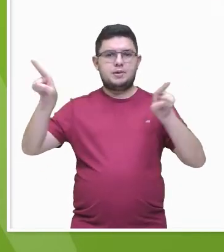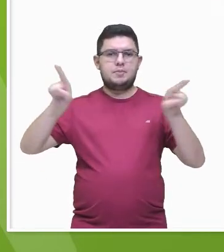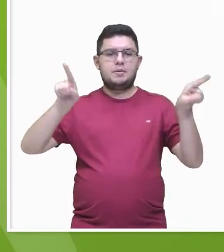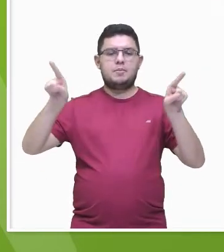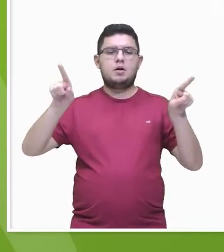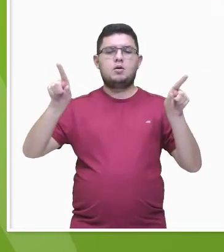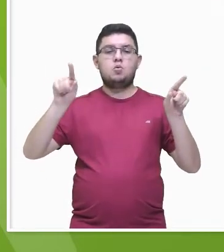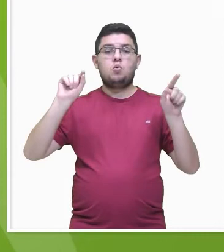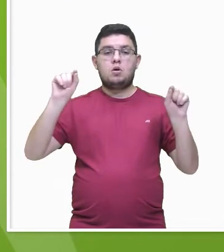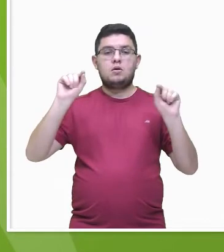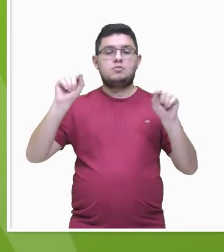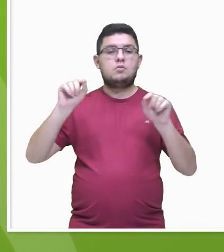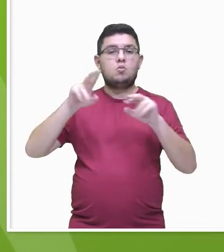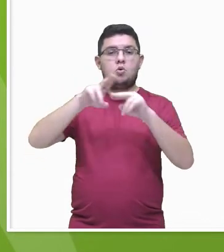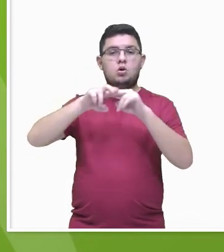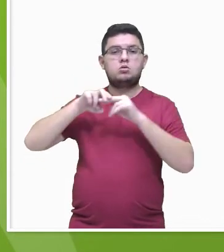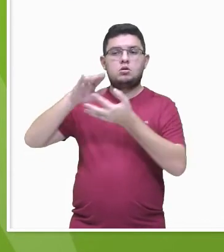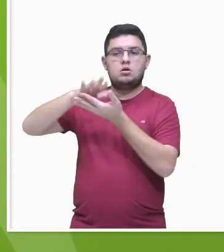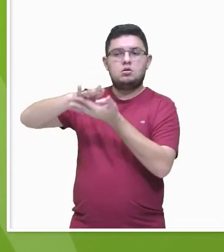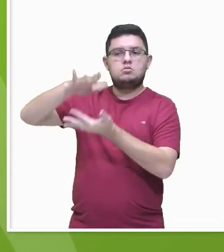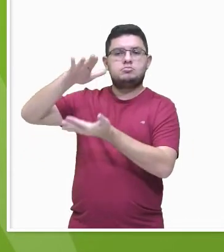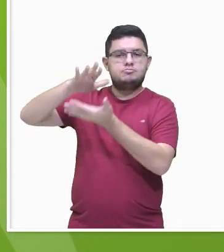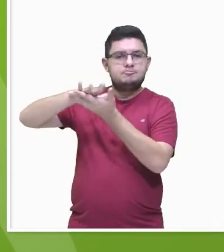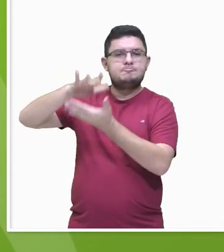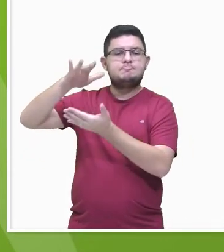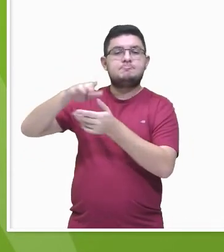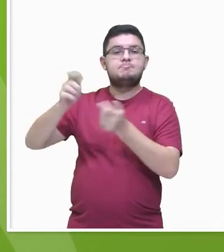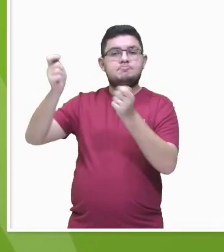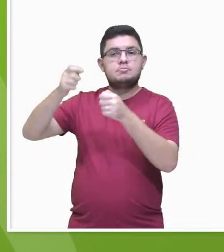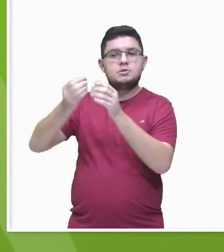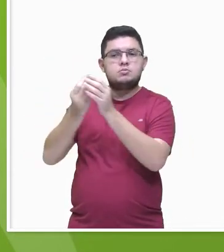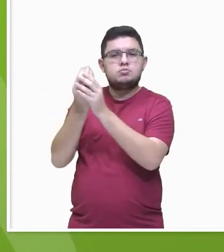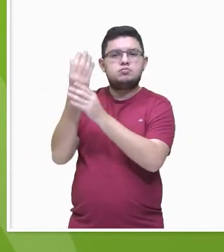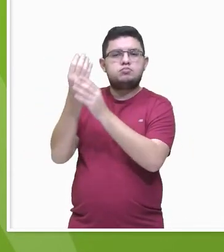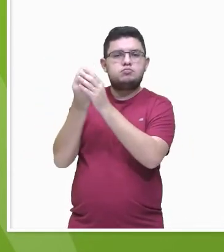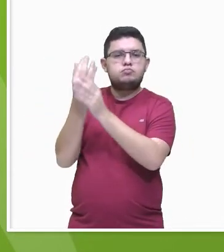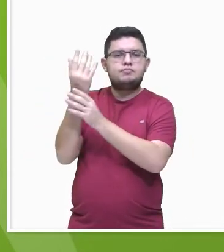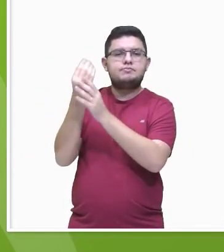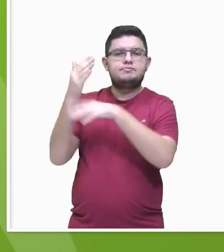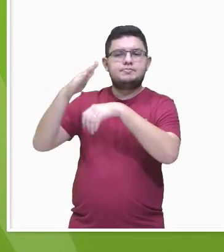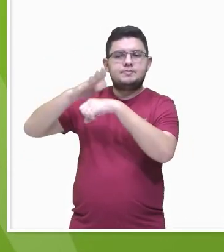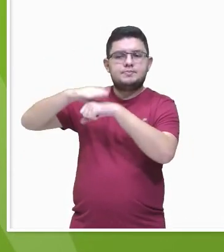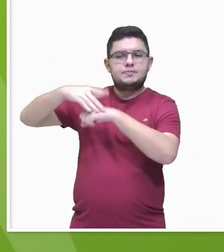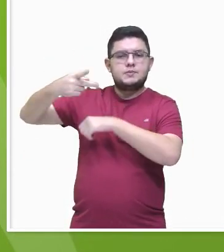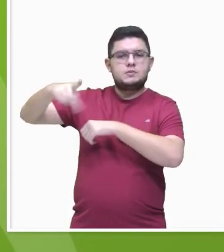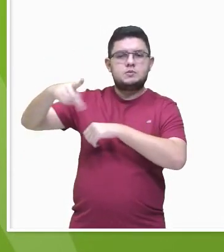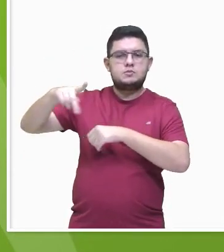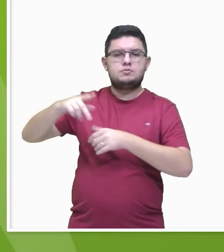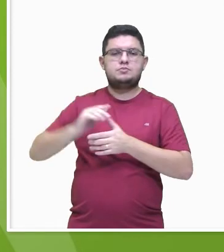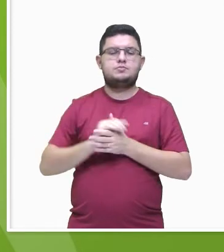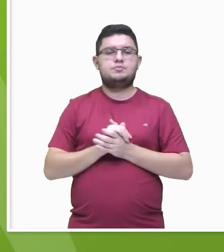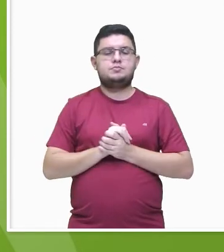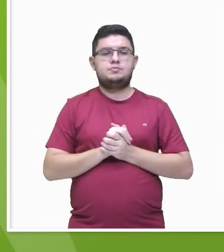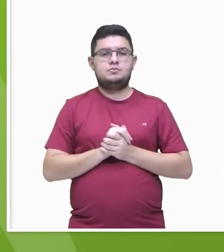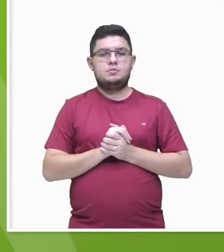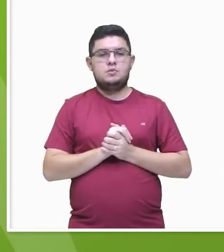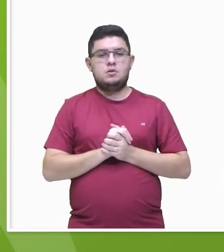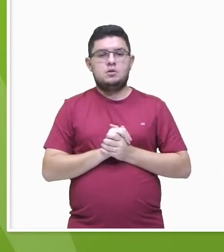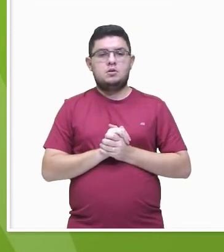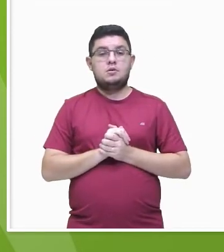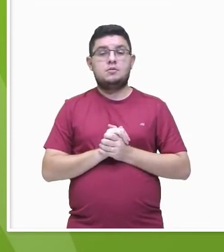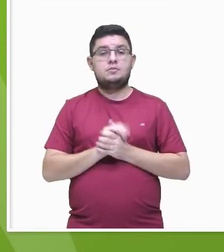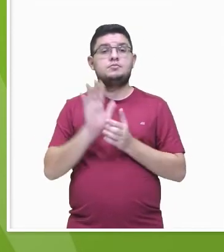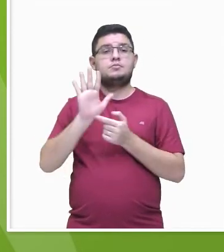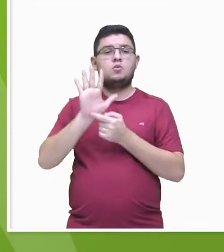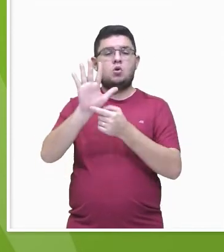se formar, né, de se transformar e de originar um novo indivíduo. Para ilustrar o que a gente